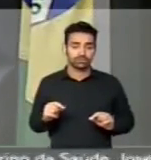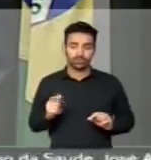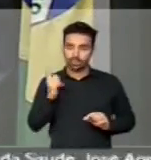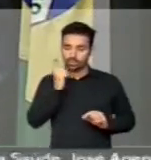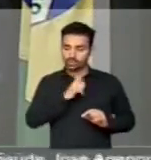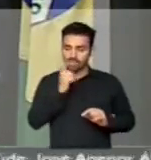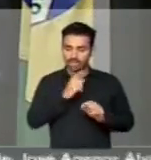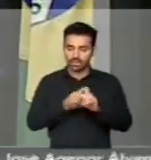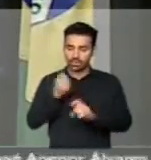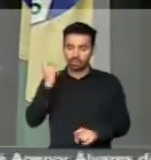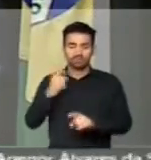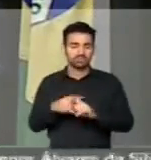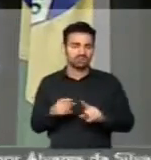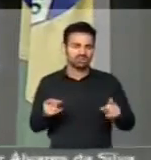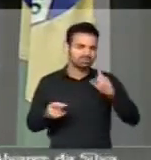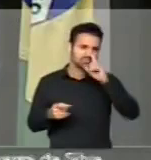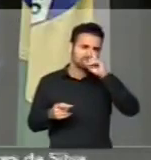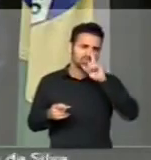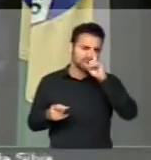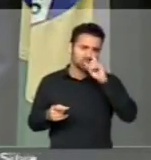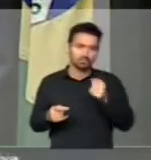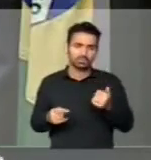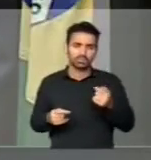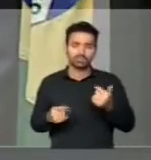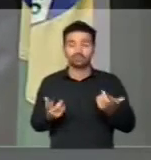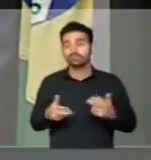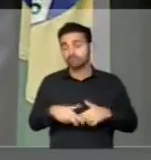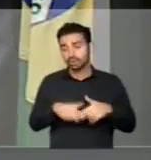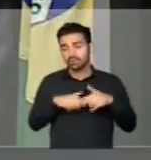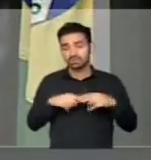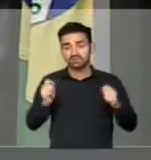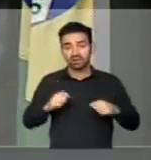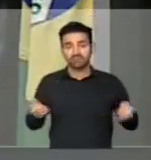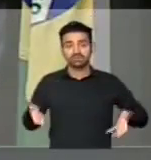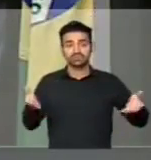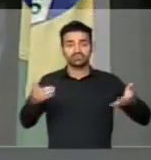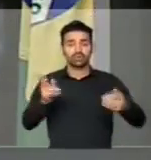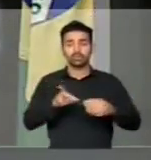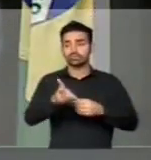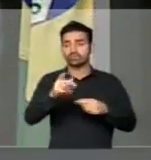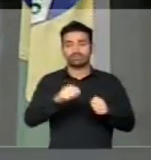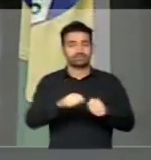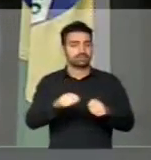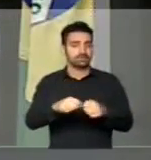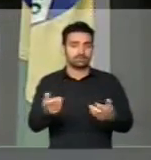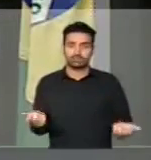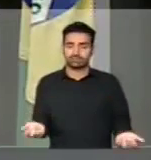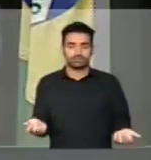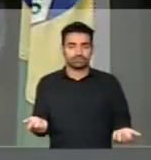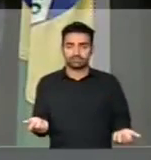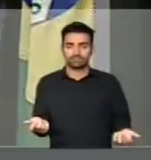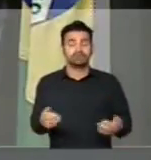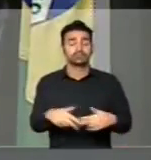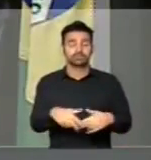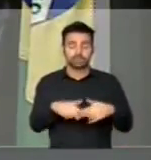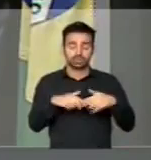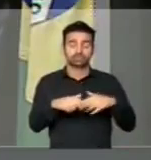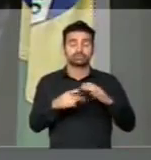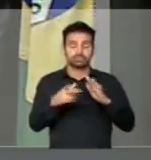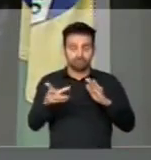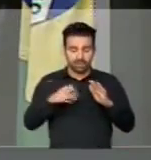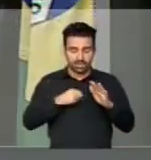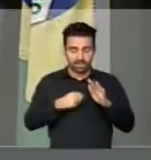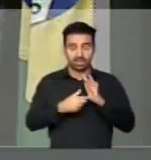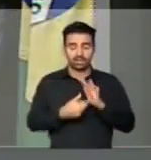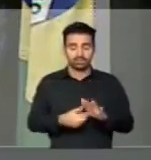que incentiva a sua prática. Nesse sentido, merece destaque a proposta que prevê o aumento